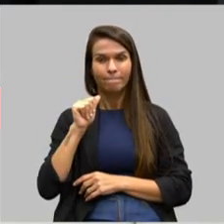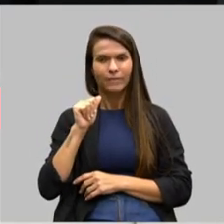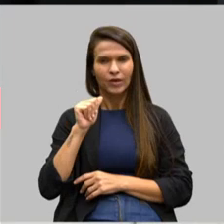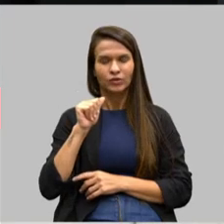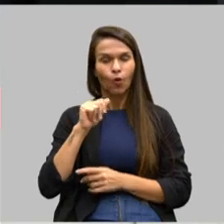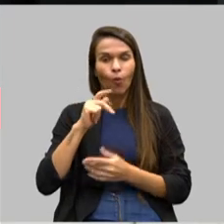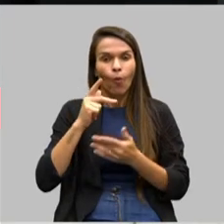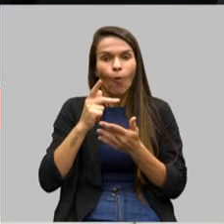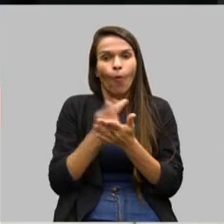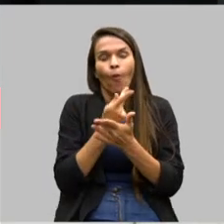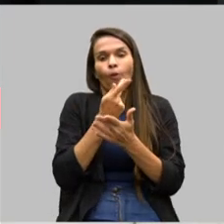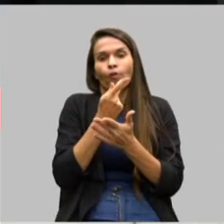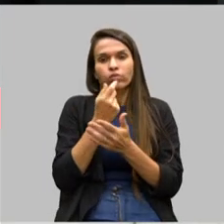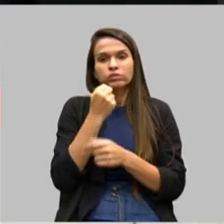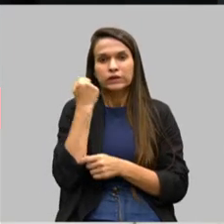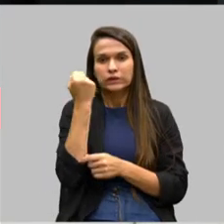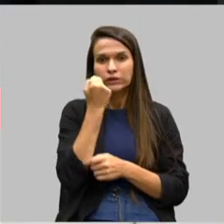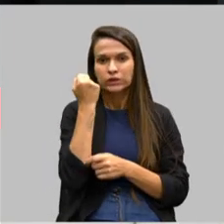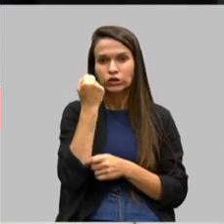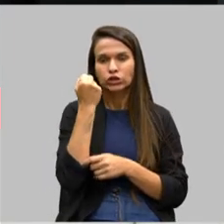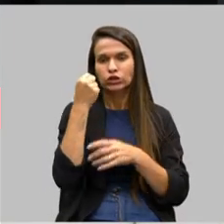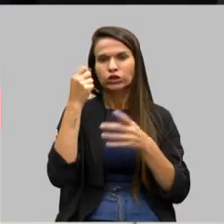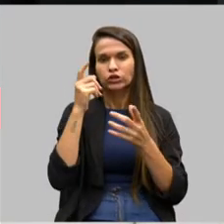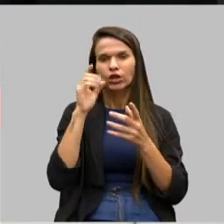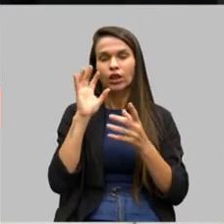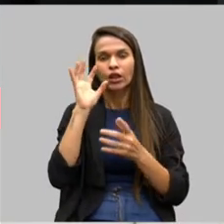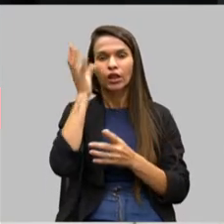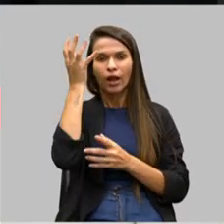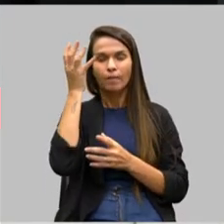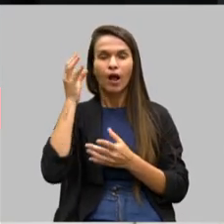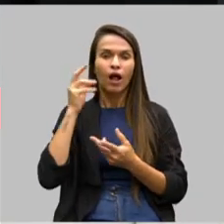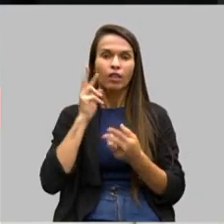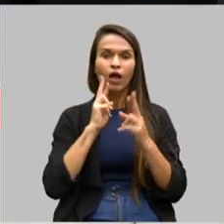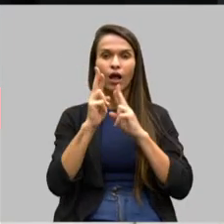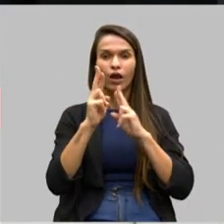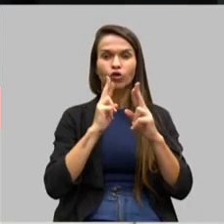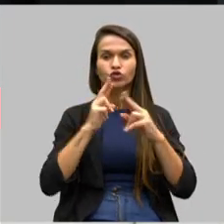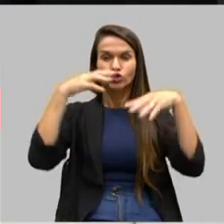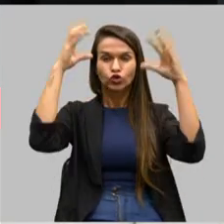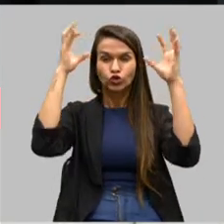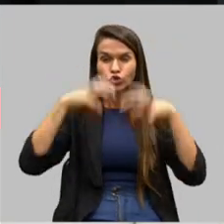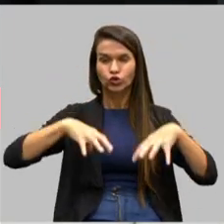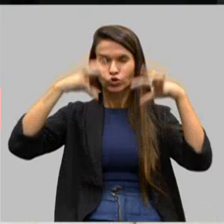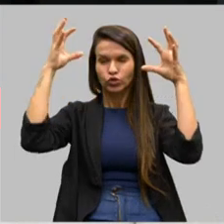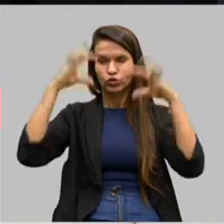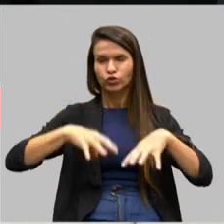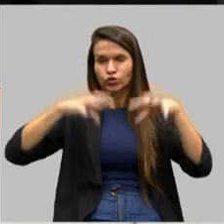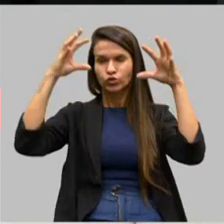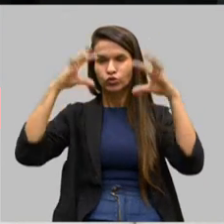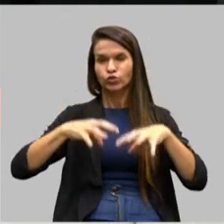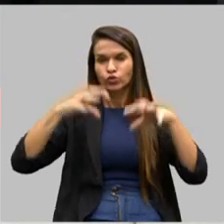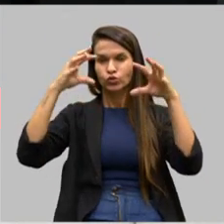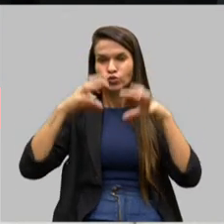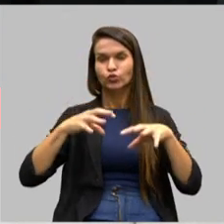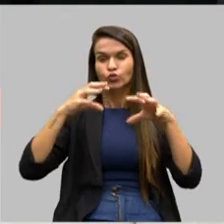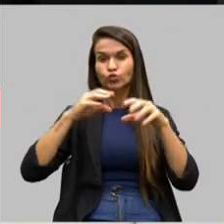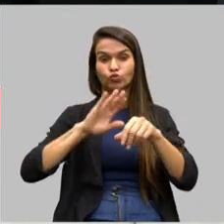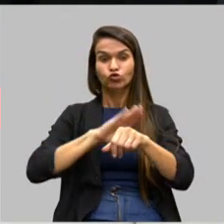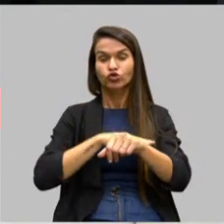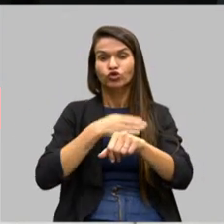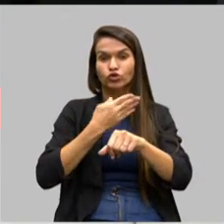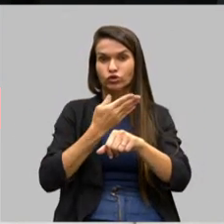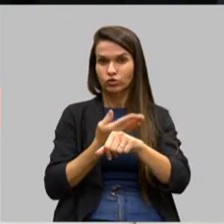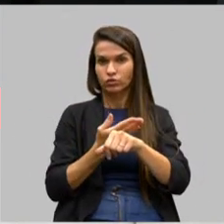eventos extremos de tempo são aqueles associados com chuvas muito intensas num único dia.